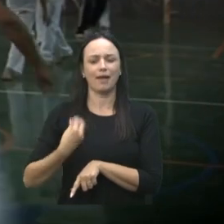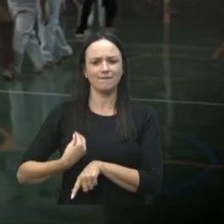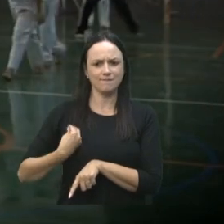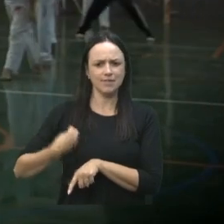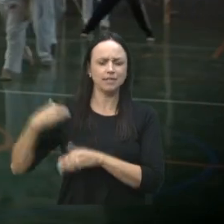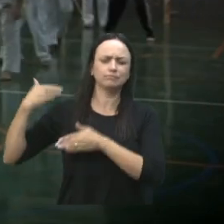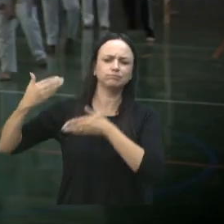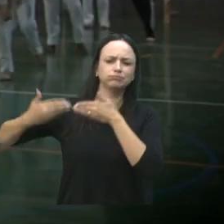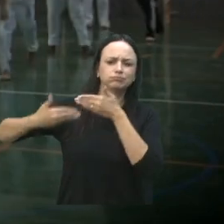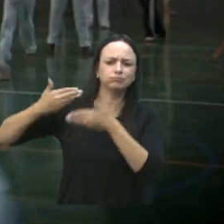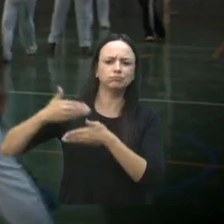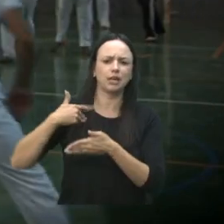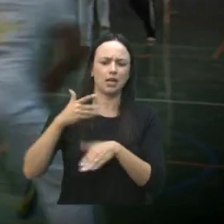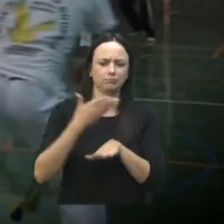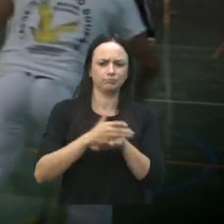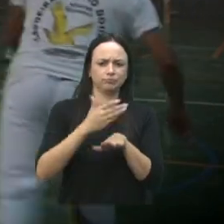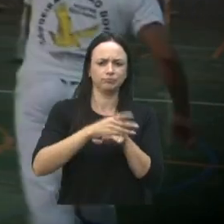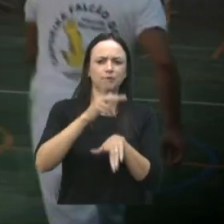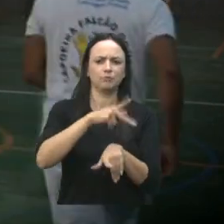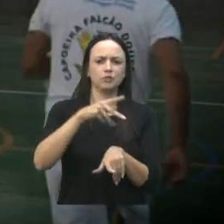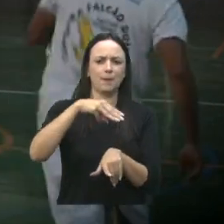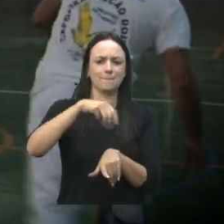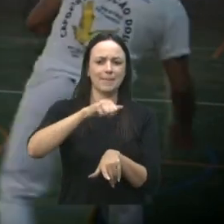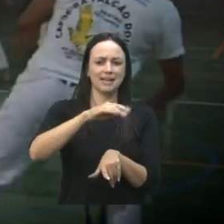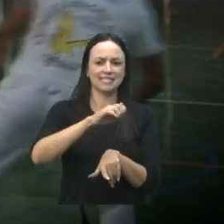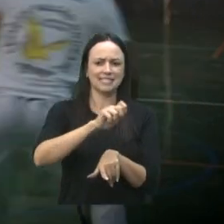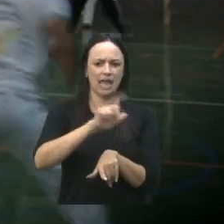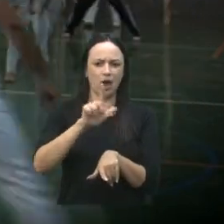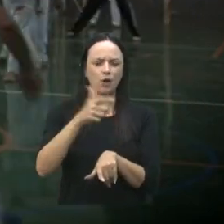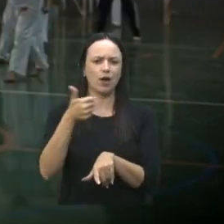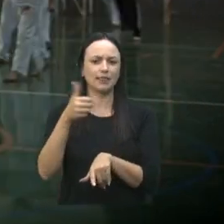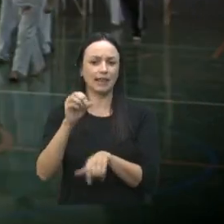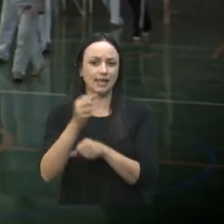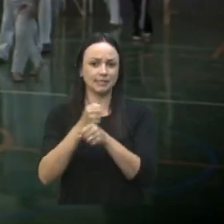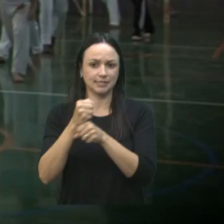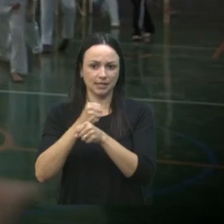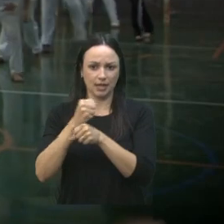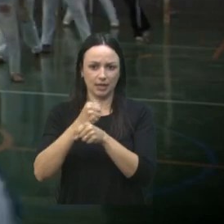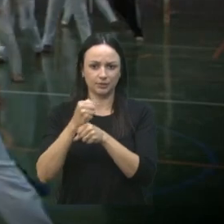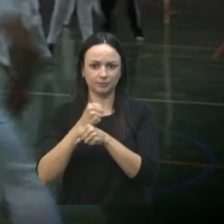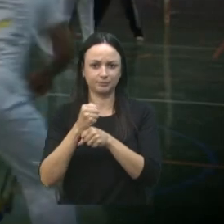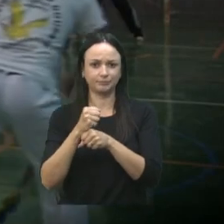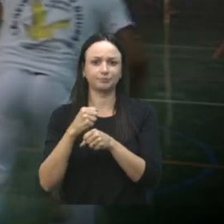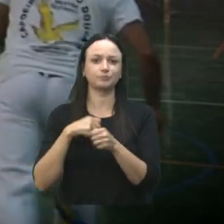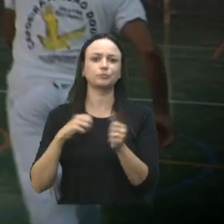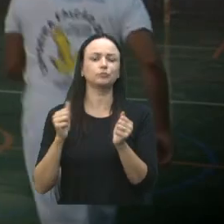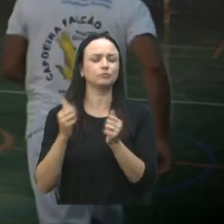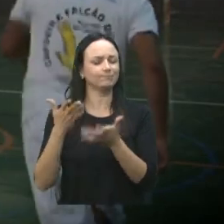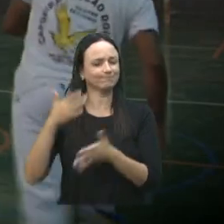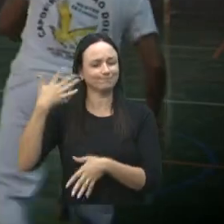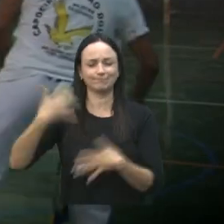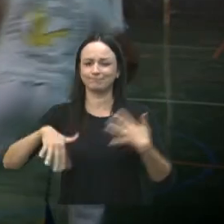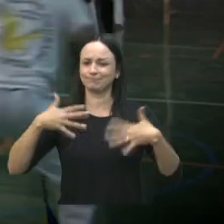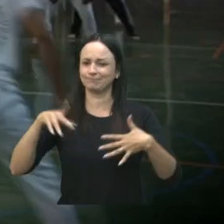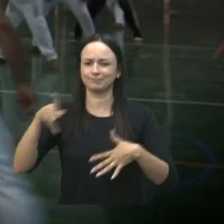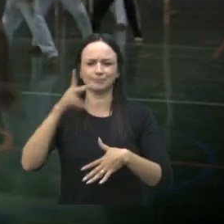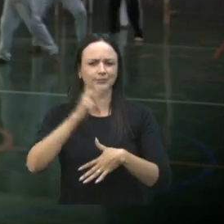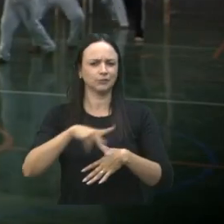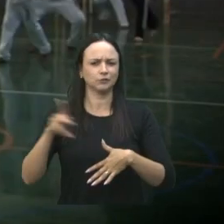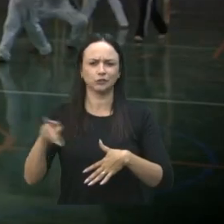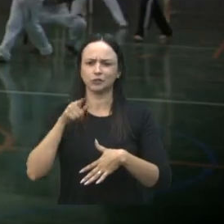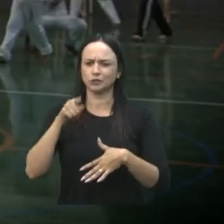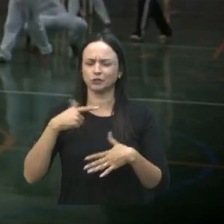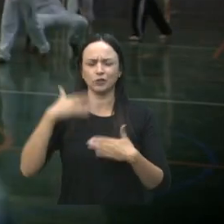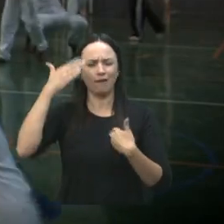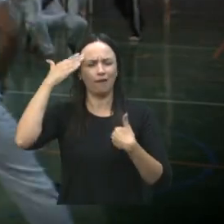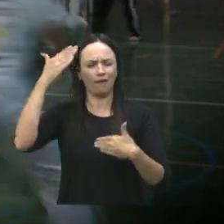com o mestre marcial mais ou menos 10 anos. 10 anos, cheguei até o estágio com o grande mestre marcial, que eu só tenho a agradecer ao